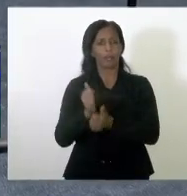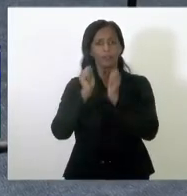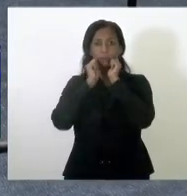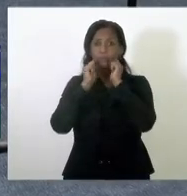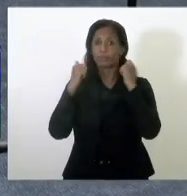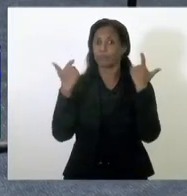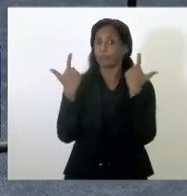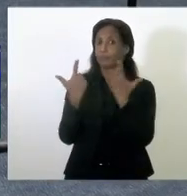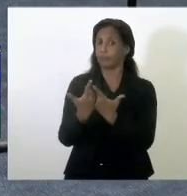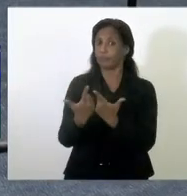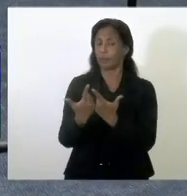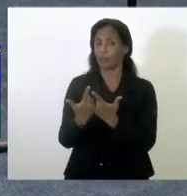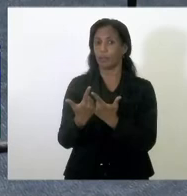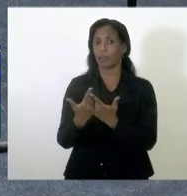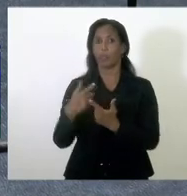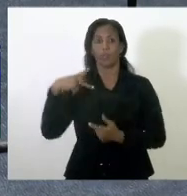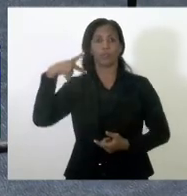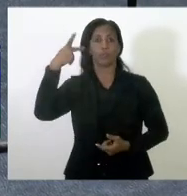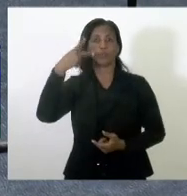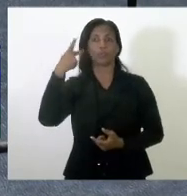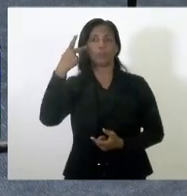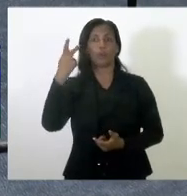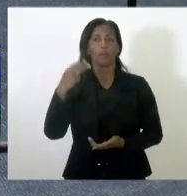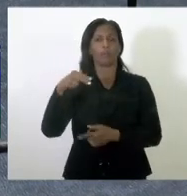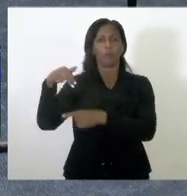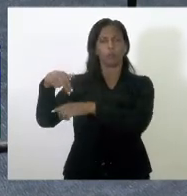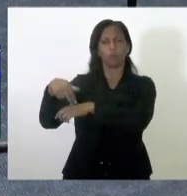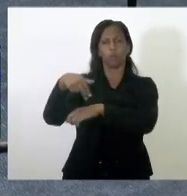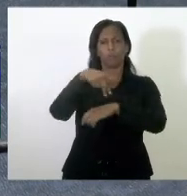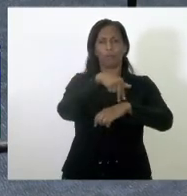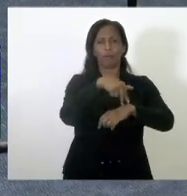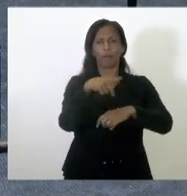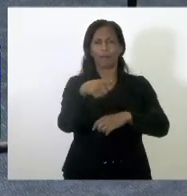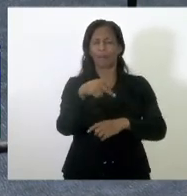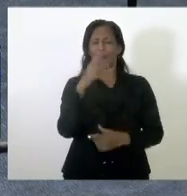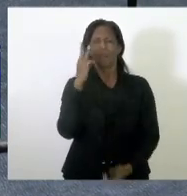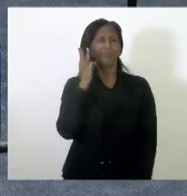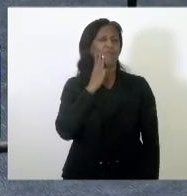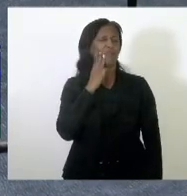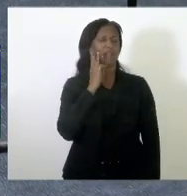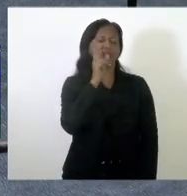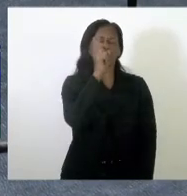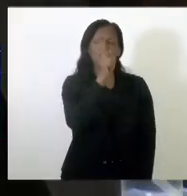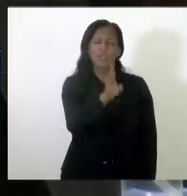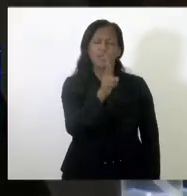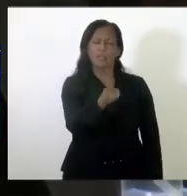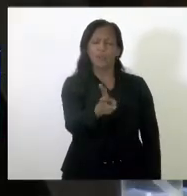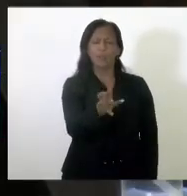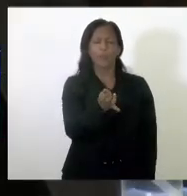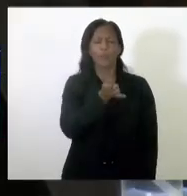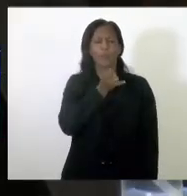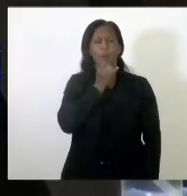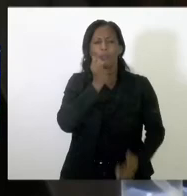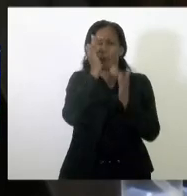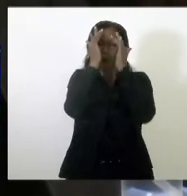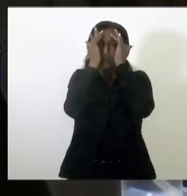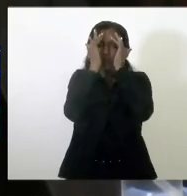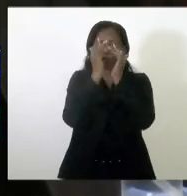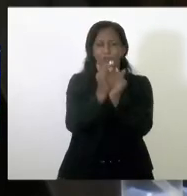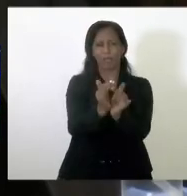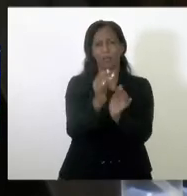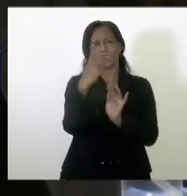em termos parlamentares do quilate de Vossas Excelências. Então, o deputado Valdeque é sempre exemplo, um respeito meu ao seu mandato, deputado